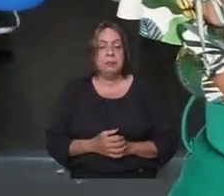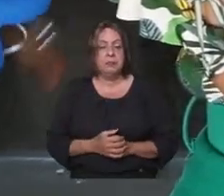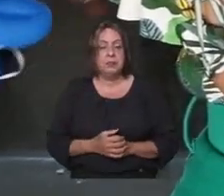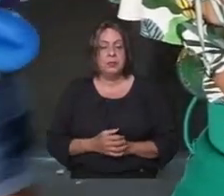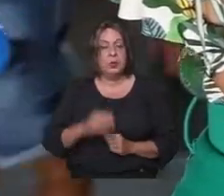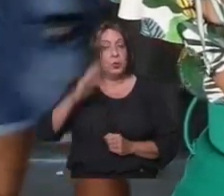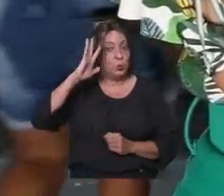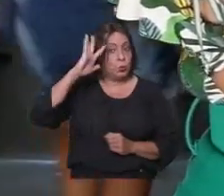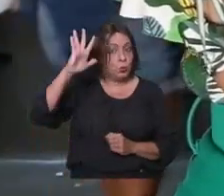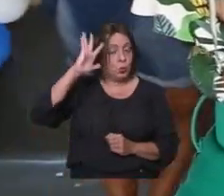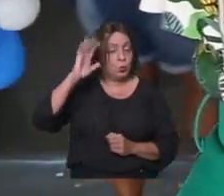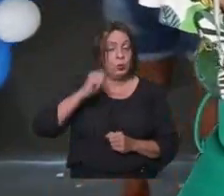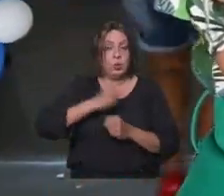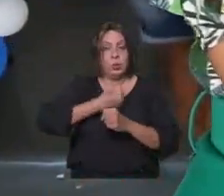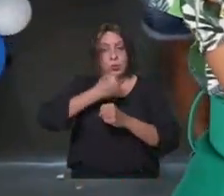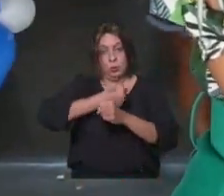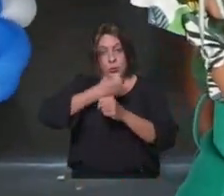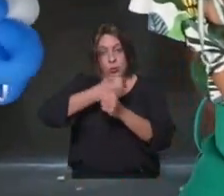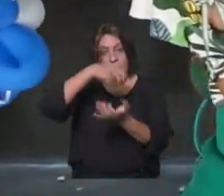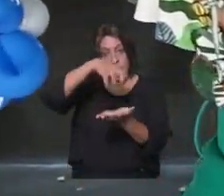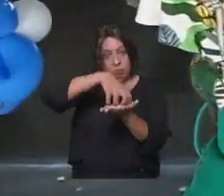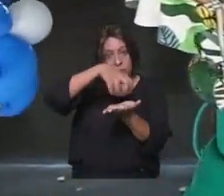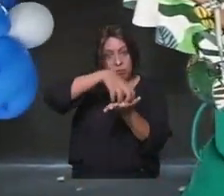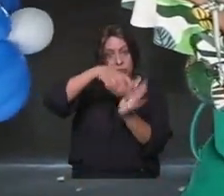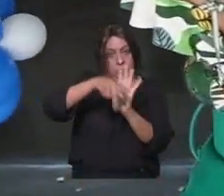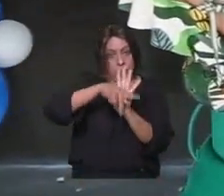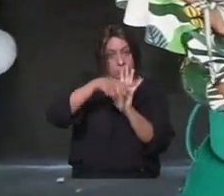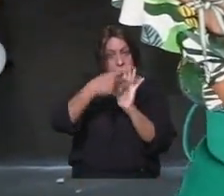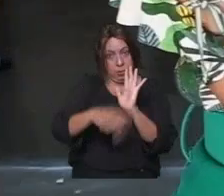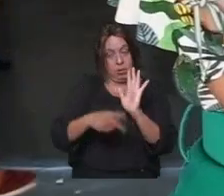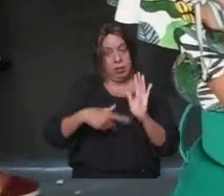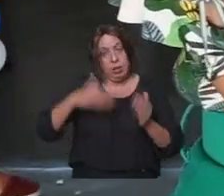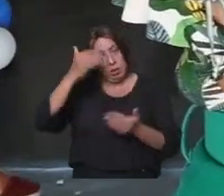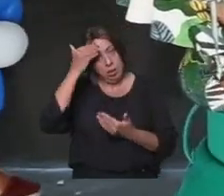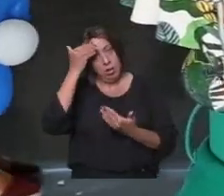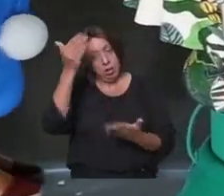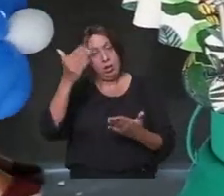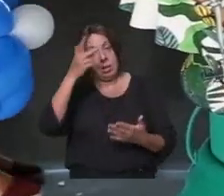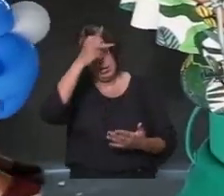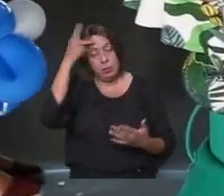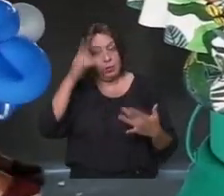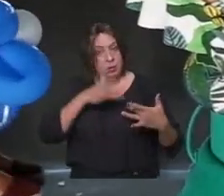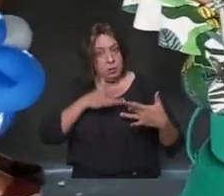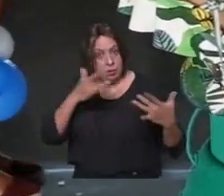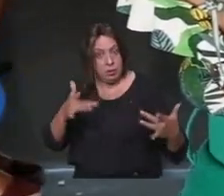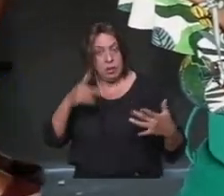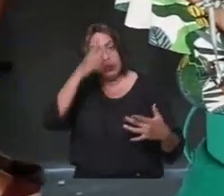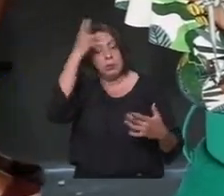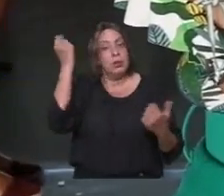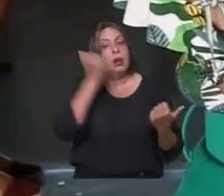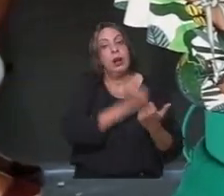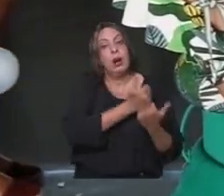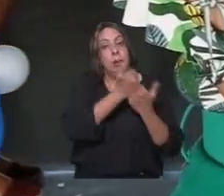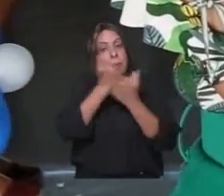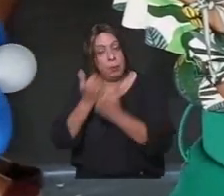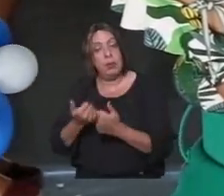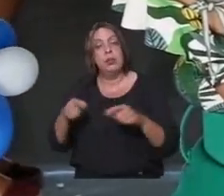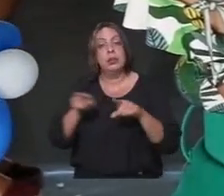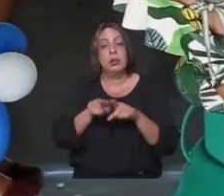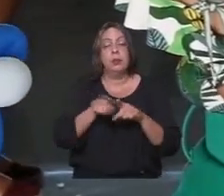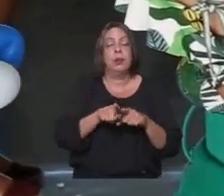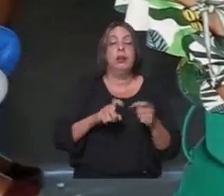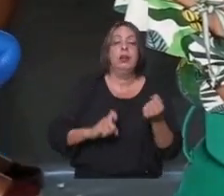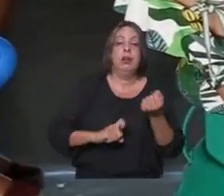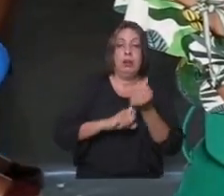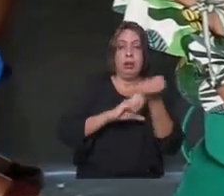da construção da sede própria. E olha, além de agradecer os voluntários, os colaboradores, agradecer ao CajuCap